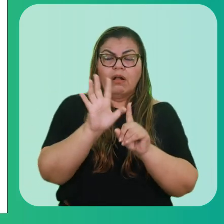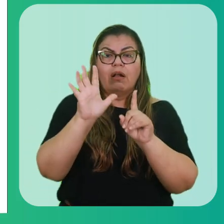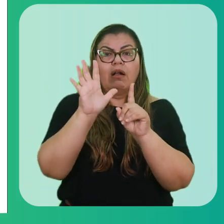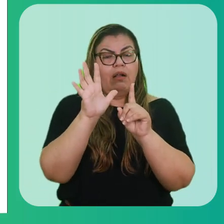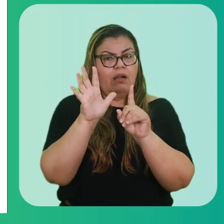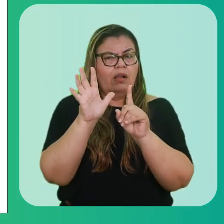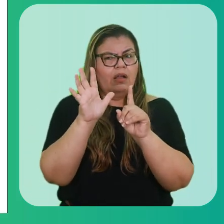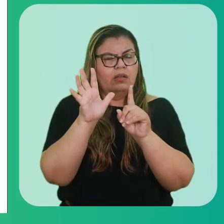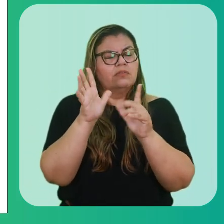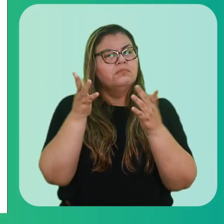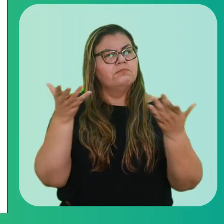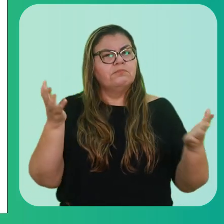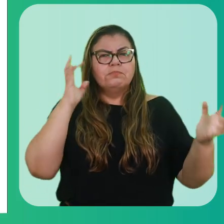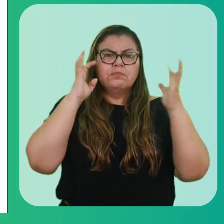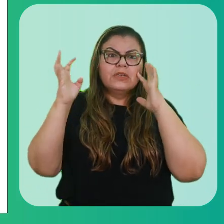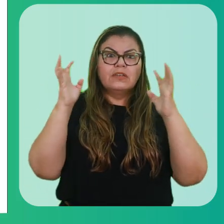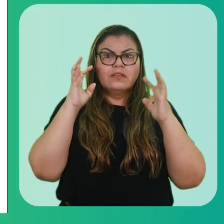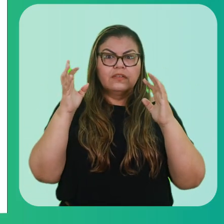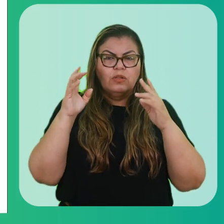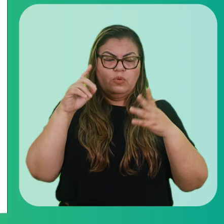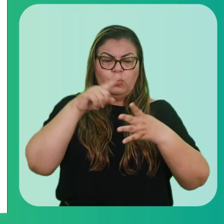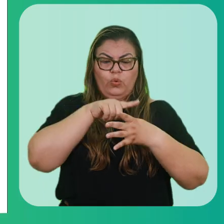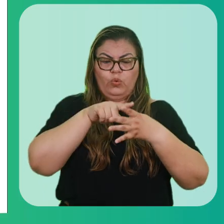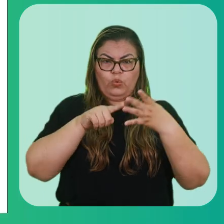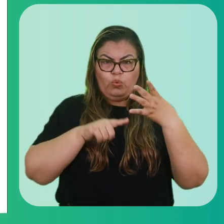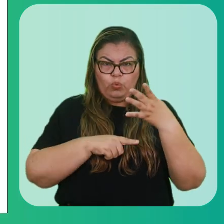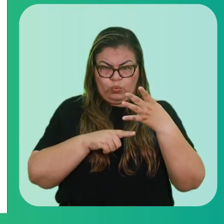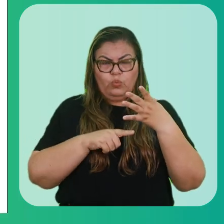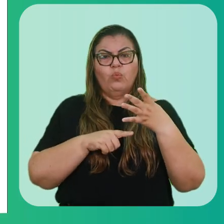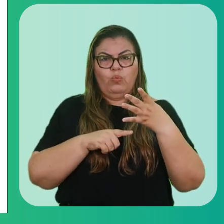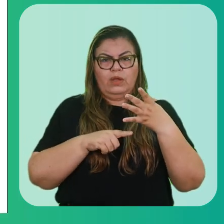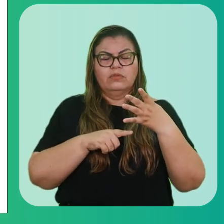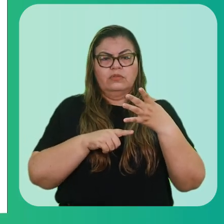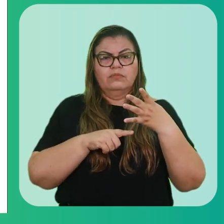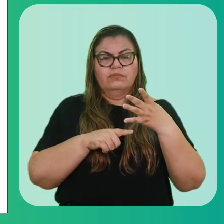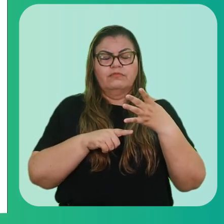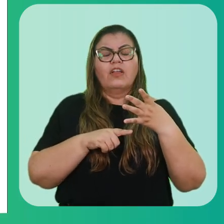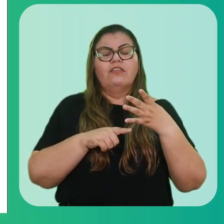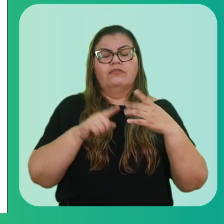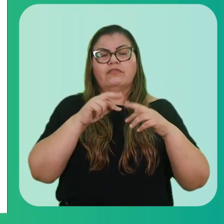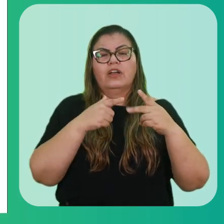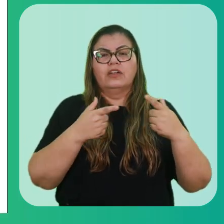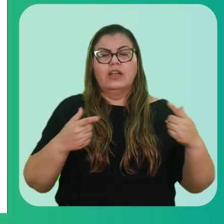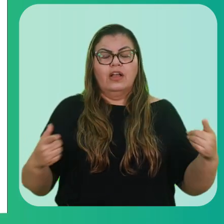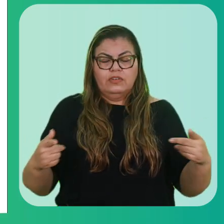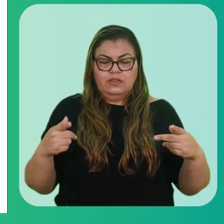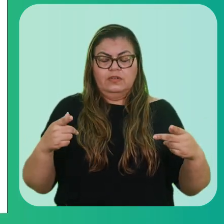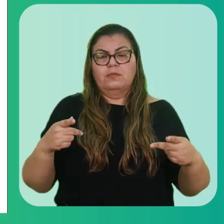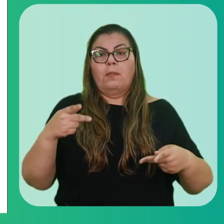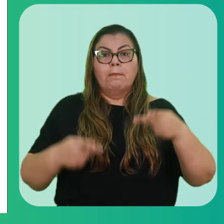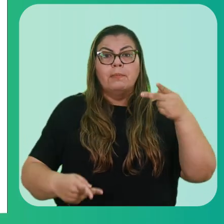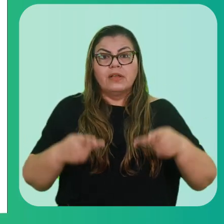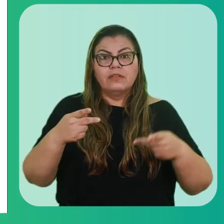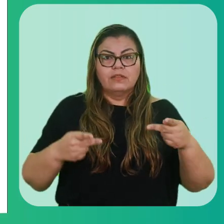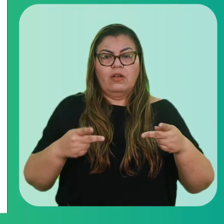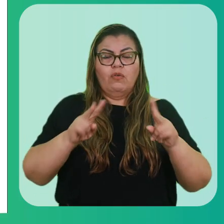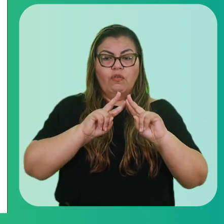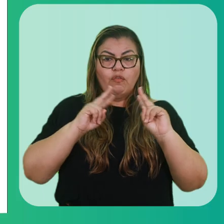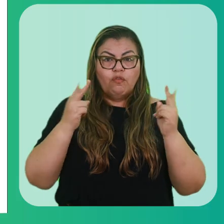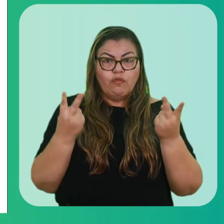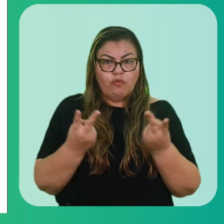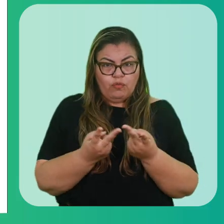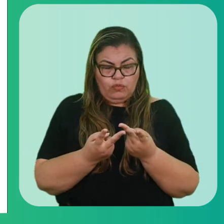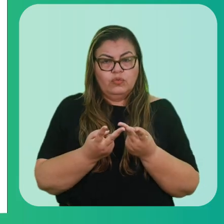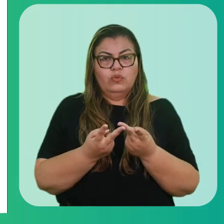gasoso, pensando essencialmente em quatro variáveis: pressão, volume, temperatura e número de